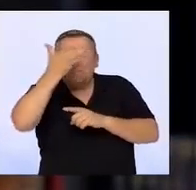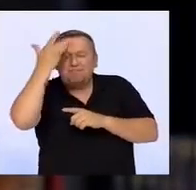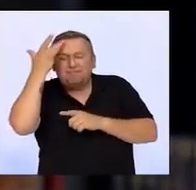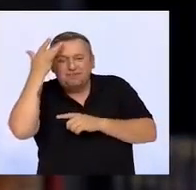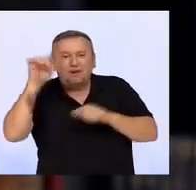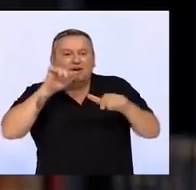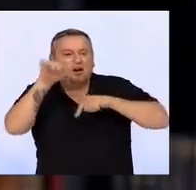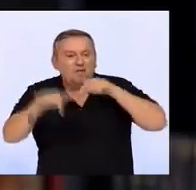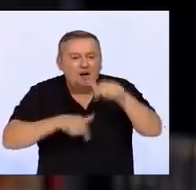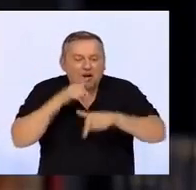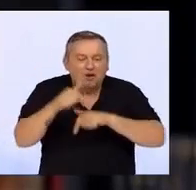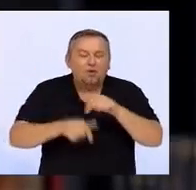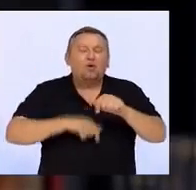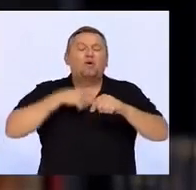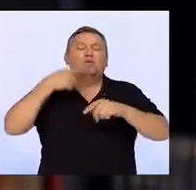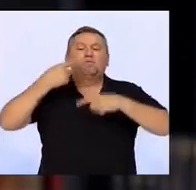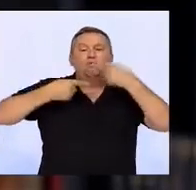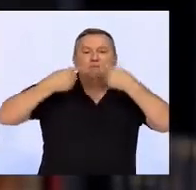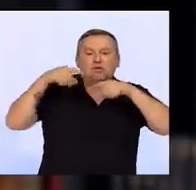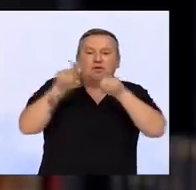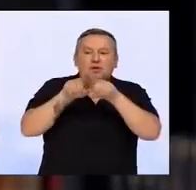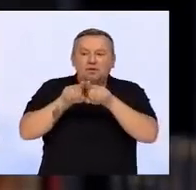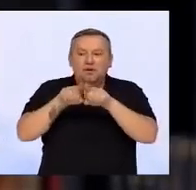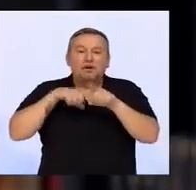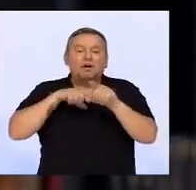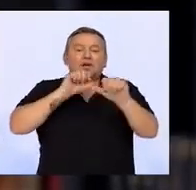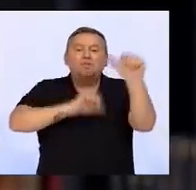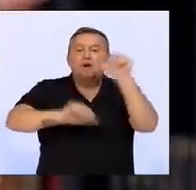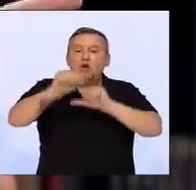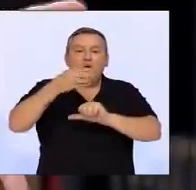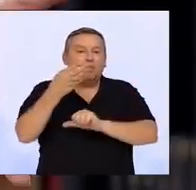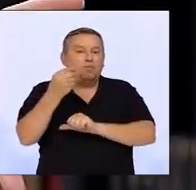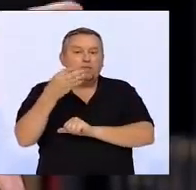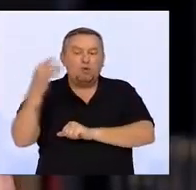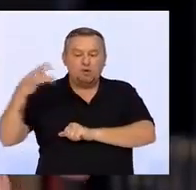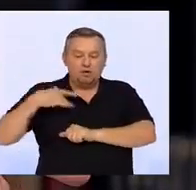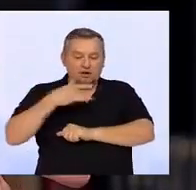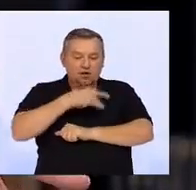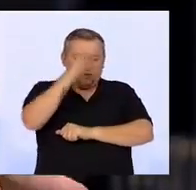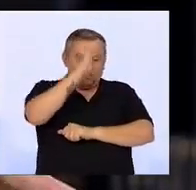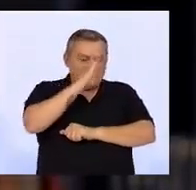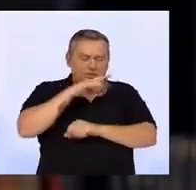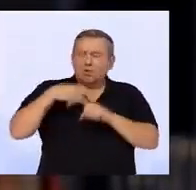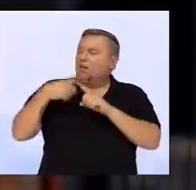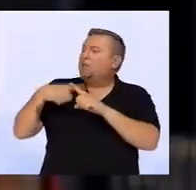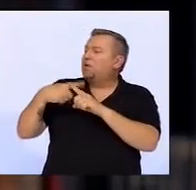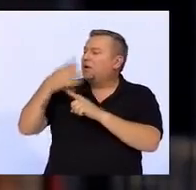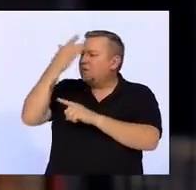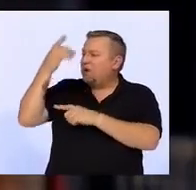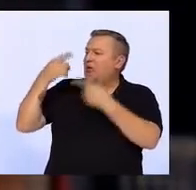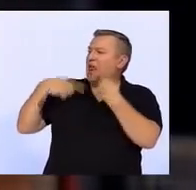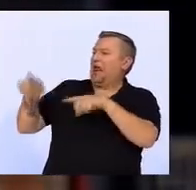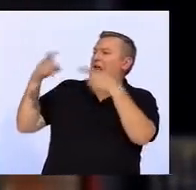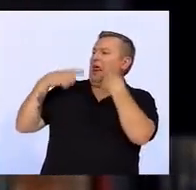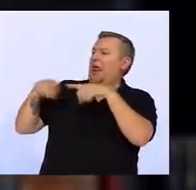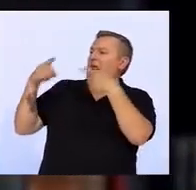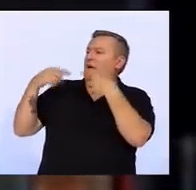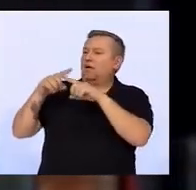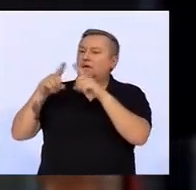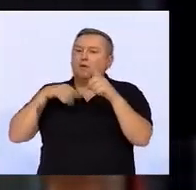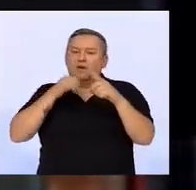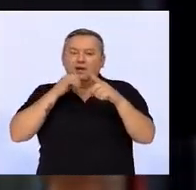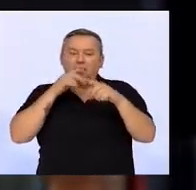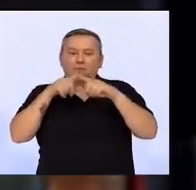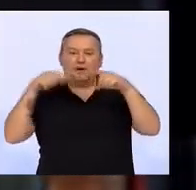trabalhadores, de parlamentares que fizeram isso aí, essa reforma, que melhorou a saúde do Brasil. Mas por que o povo reclama tanto da saúde? Porque é como subir uma